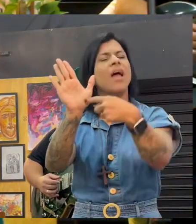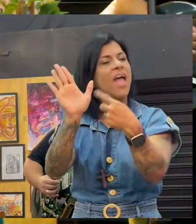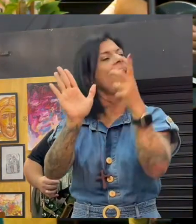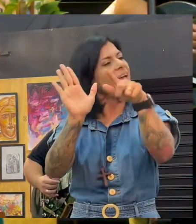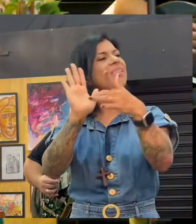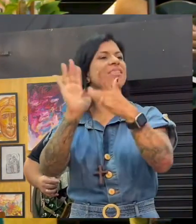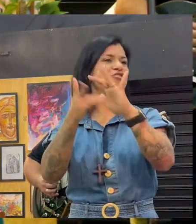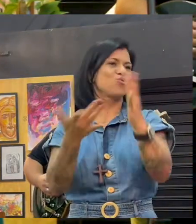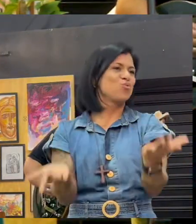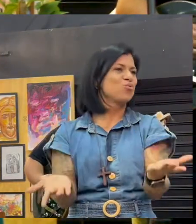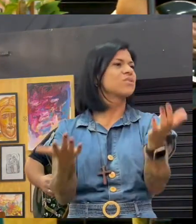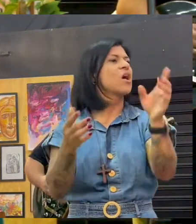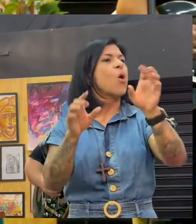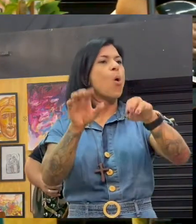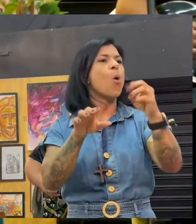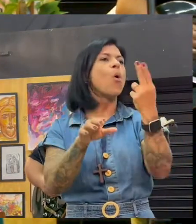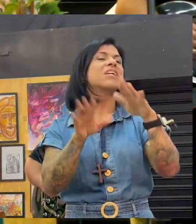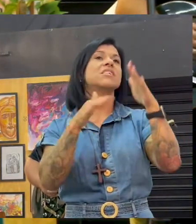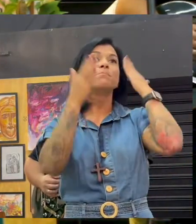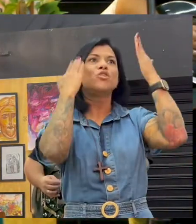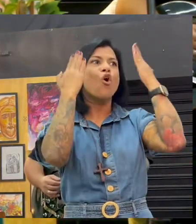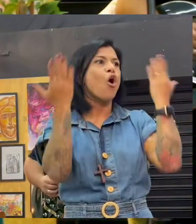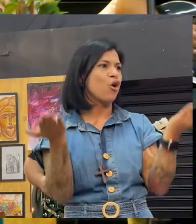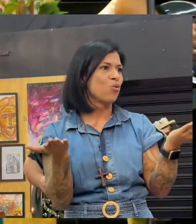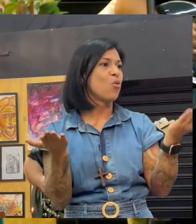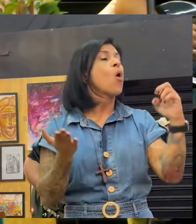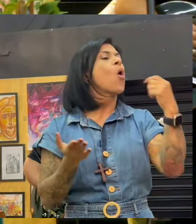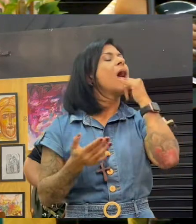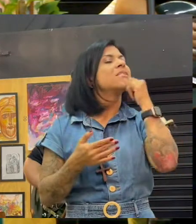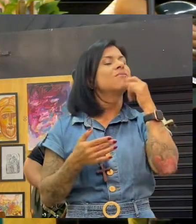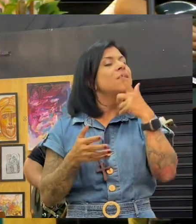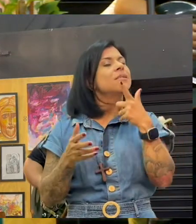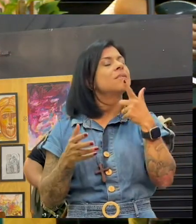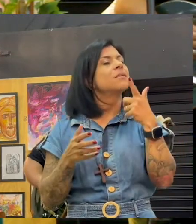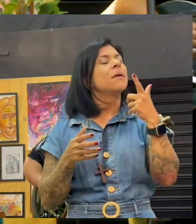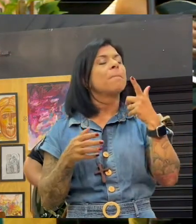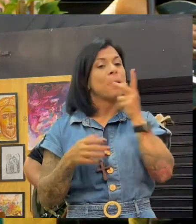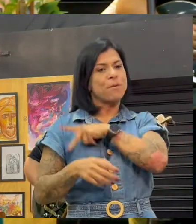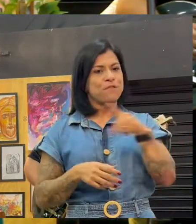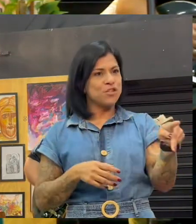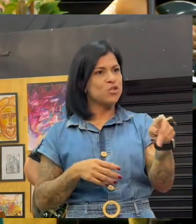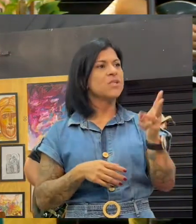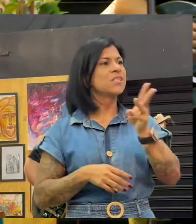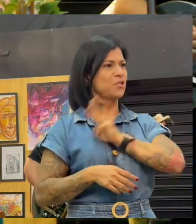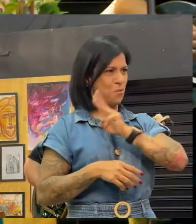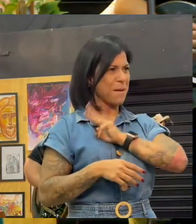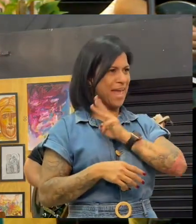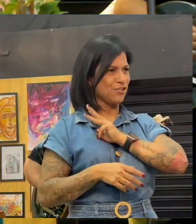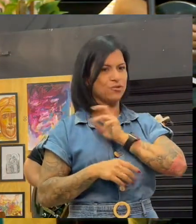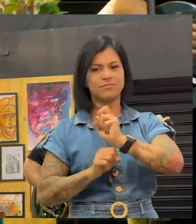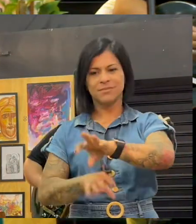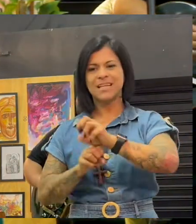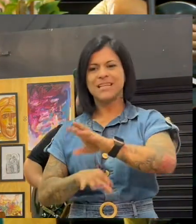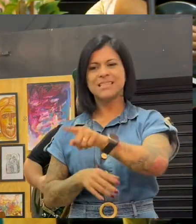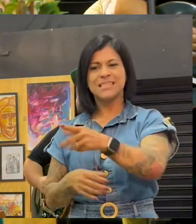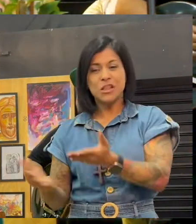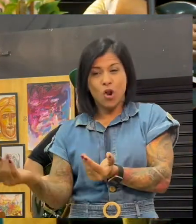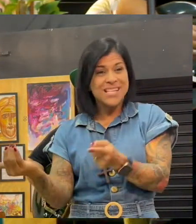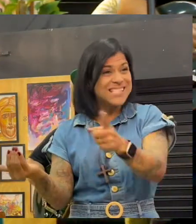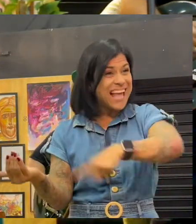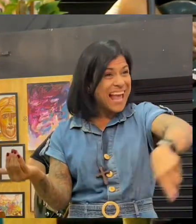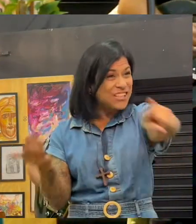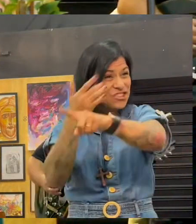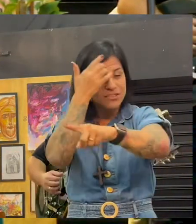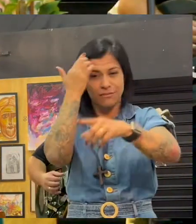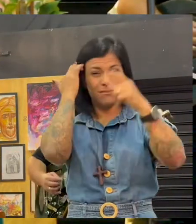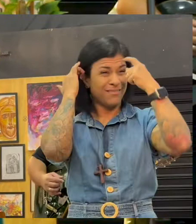psicólogo, sendo professor de ensino médio, minha gente, mexendo com adolescente. Você é um grande missionário.